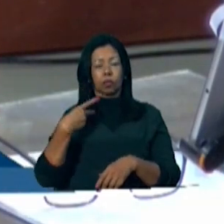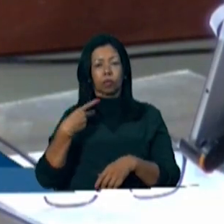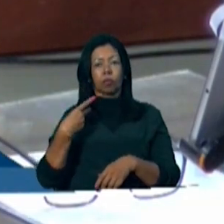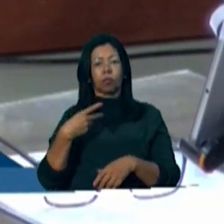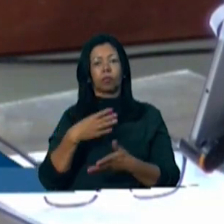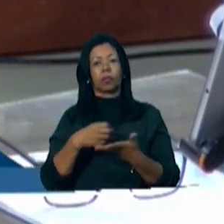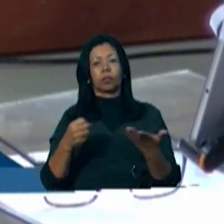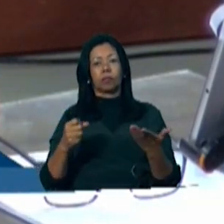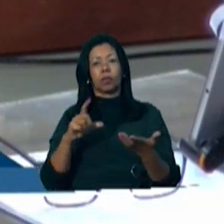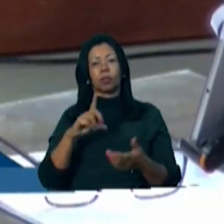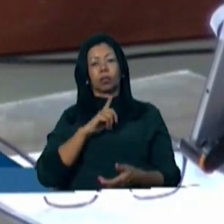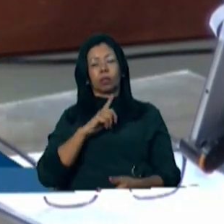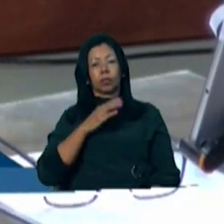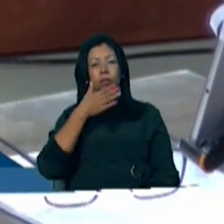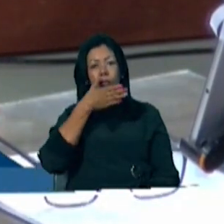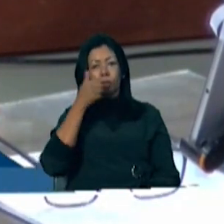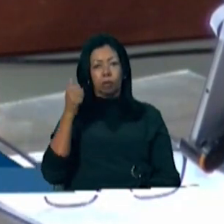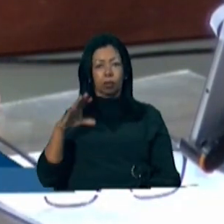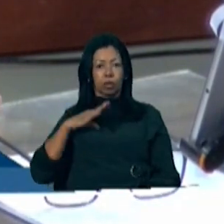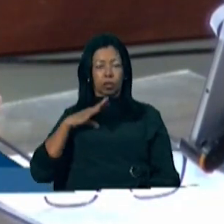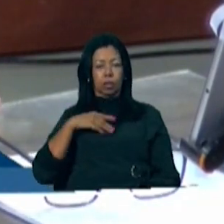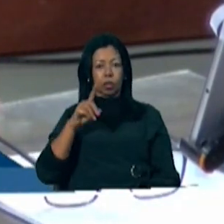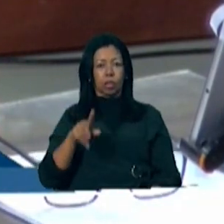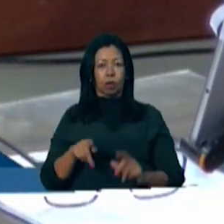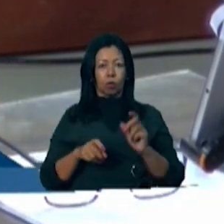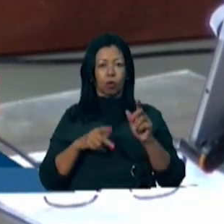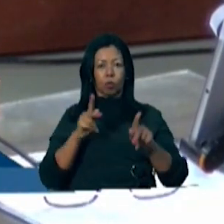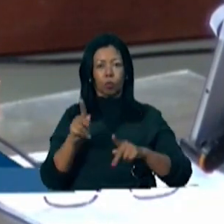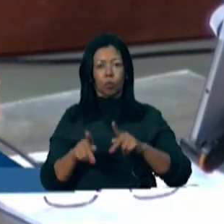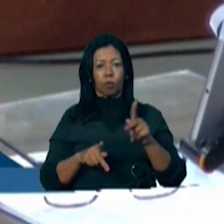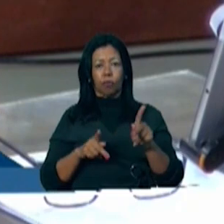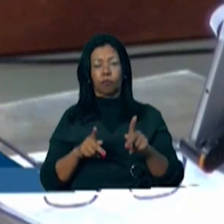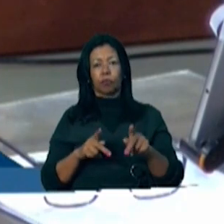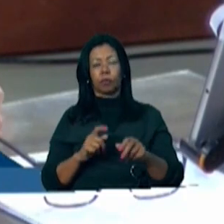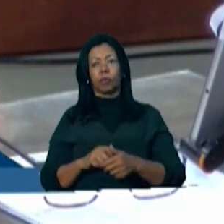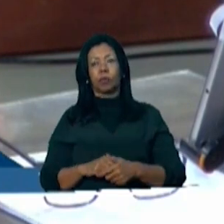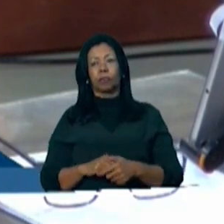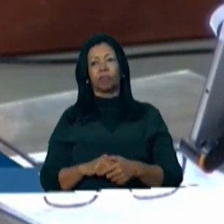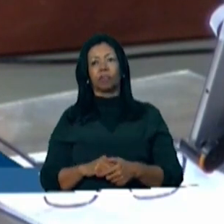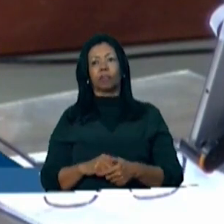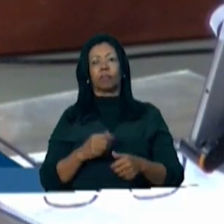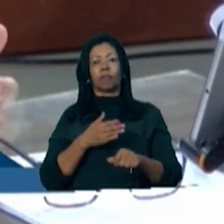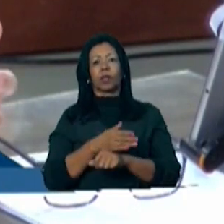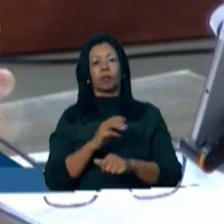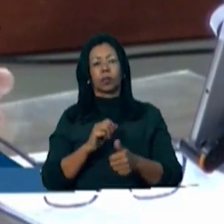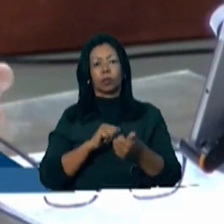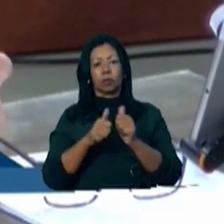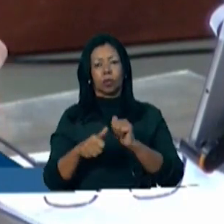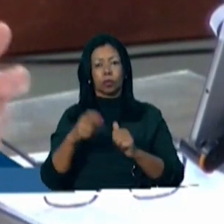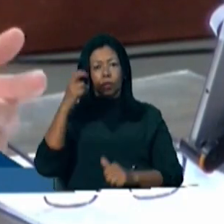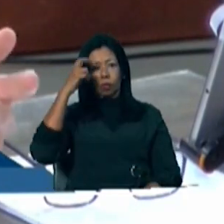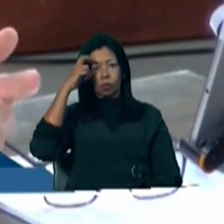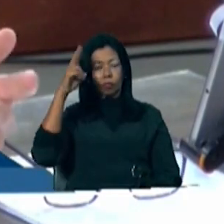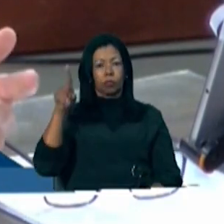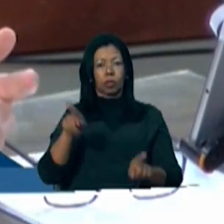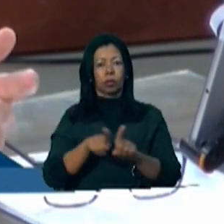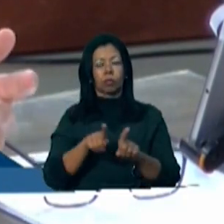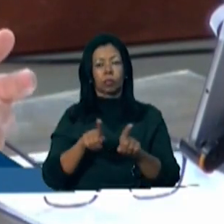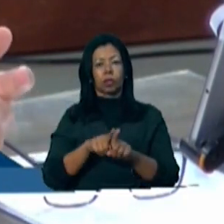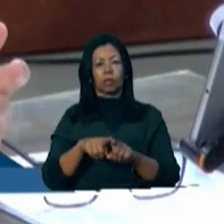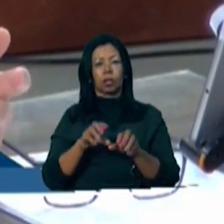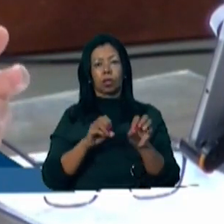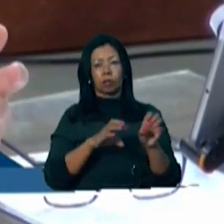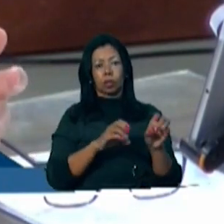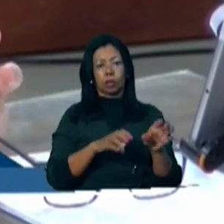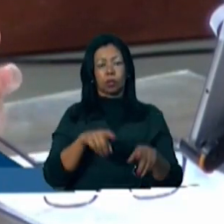está ajuda financeira com o município Passa então de requerimento Visa trazer informações para que possamos ter entendimento do que foi